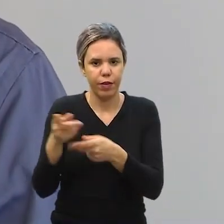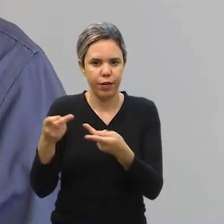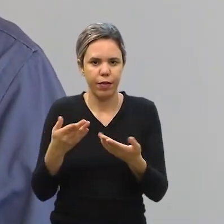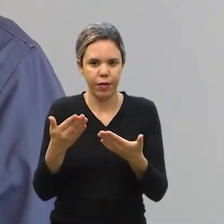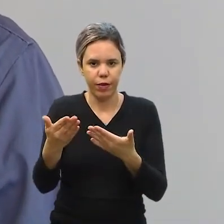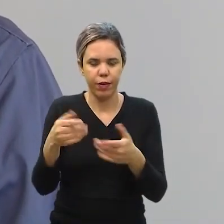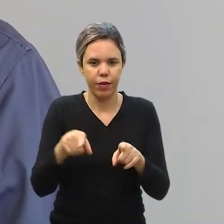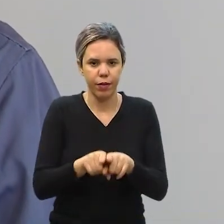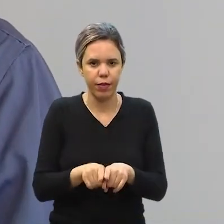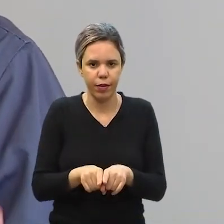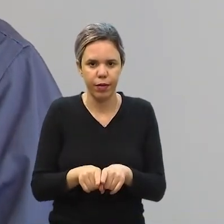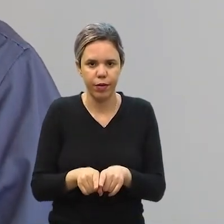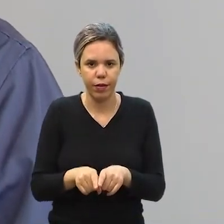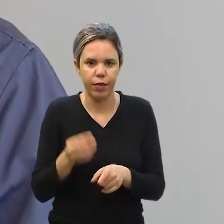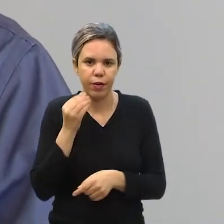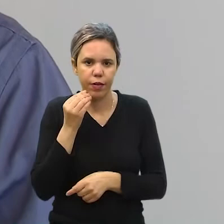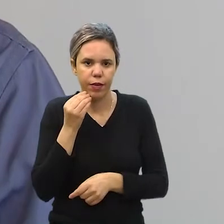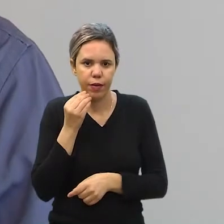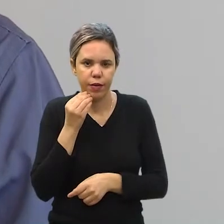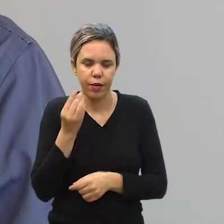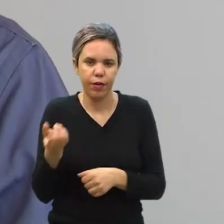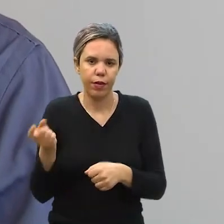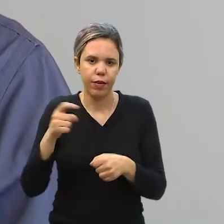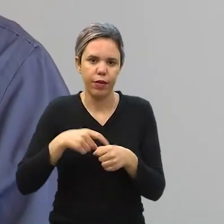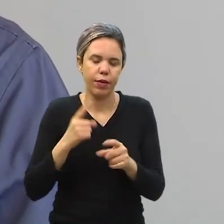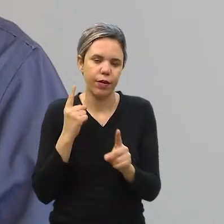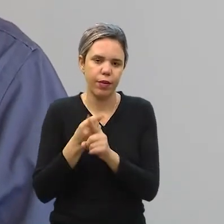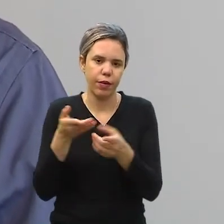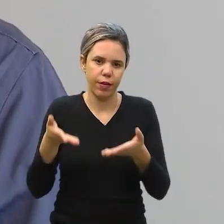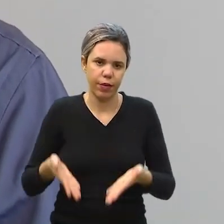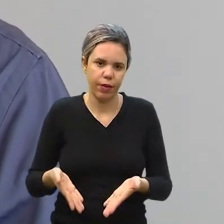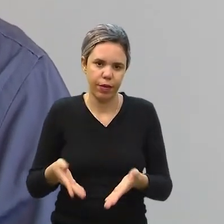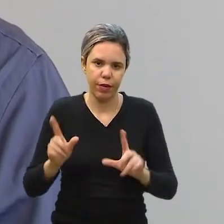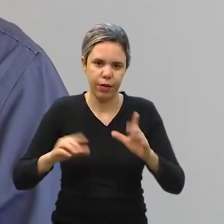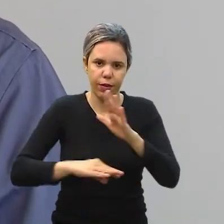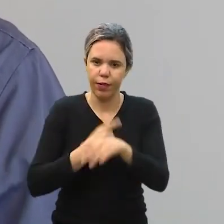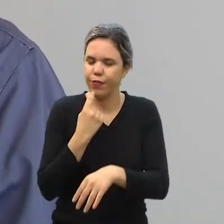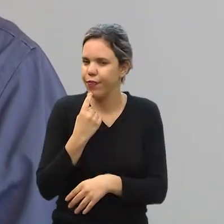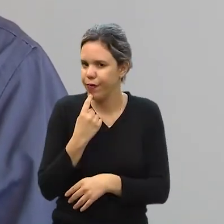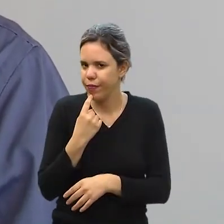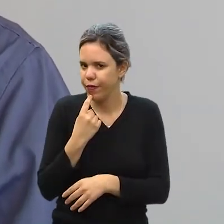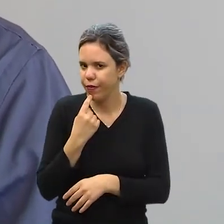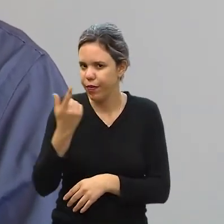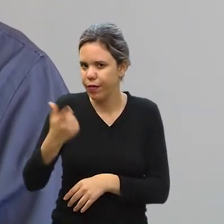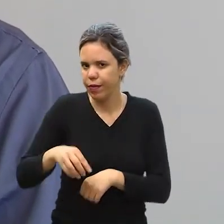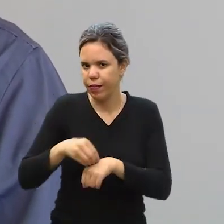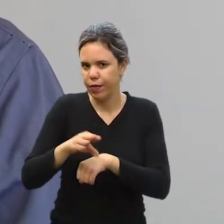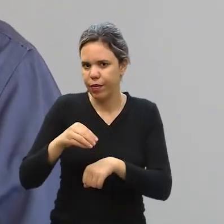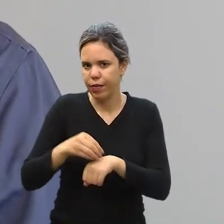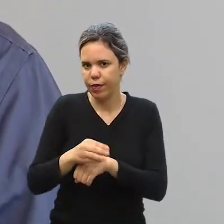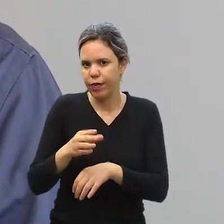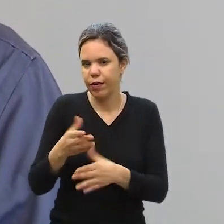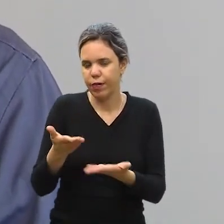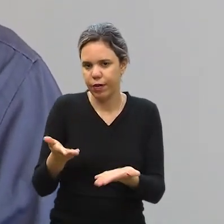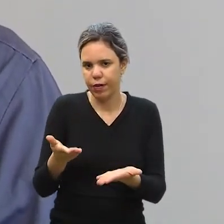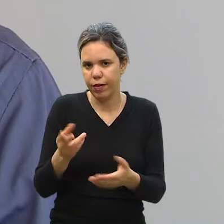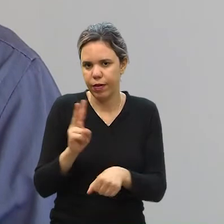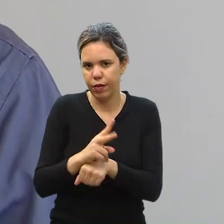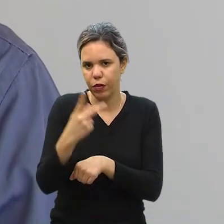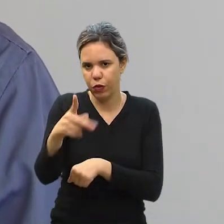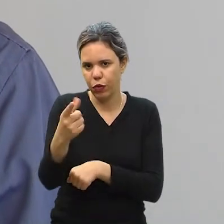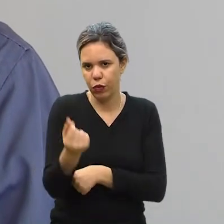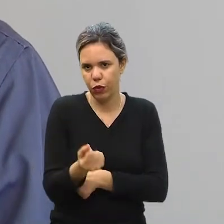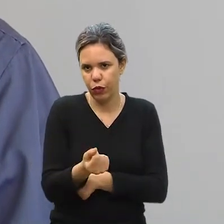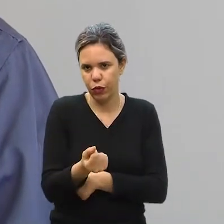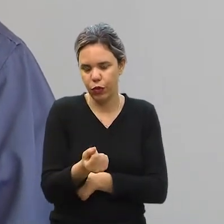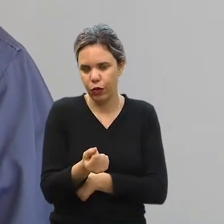para você também, numa próxima oportunidade, a gente voltar a se encontrar aqui na TV Câmara Campinas com mais dicas para você cuidar do